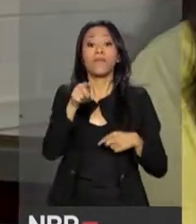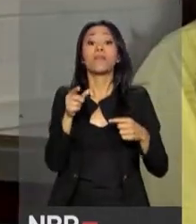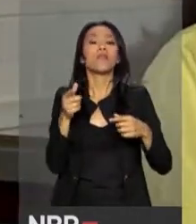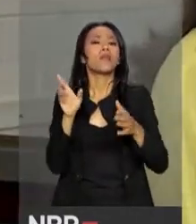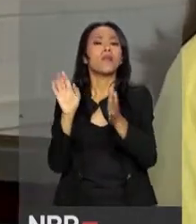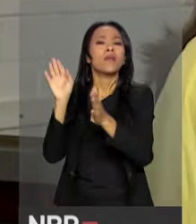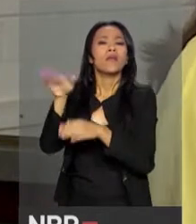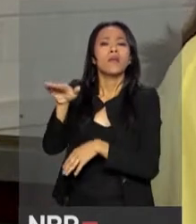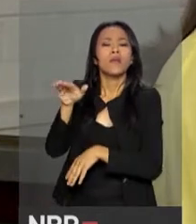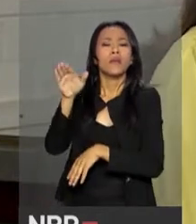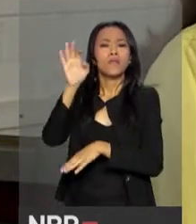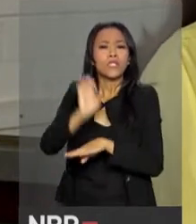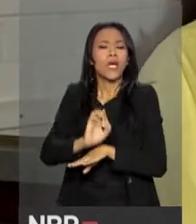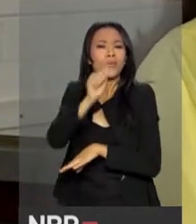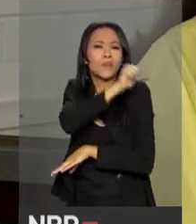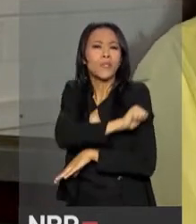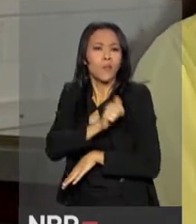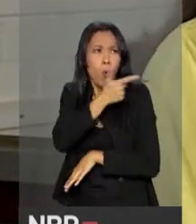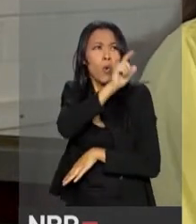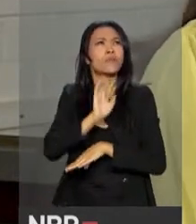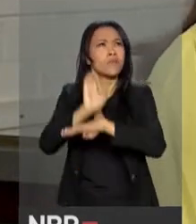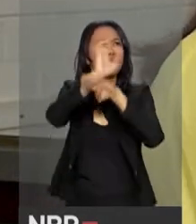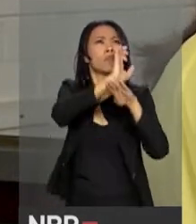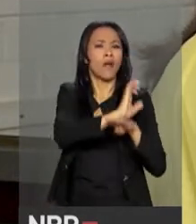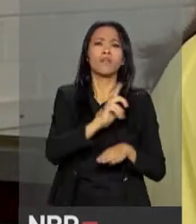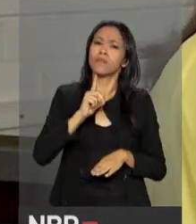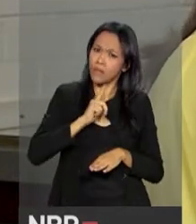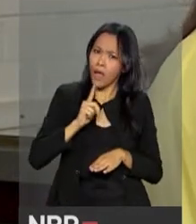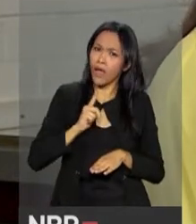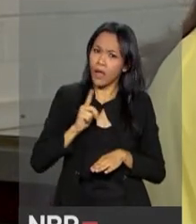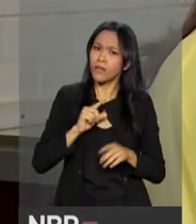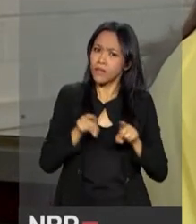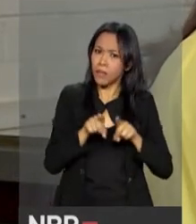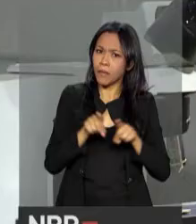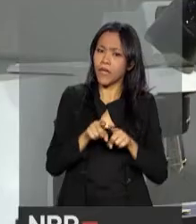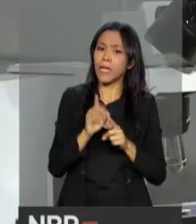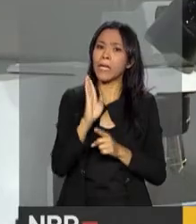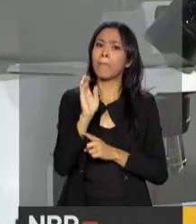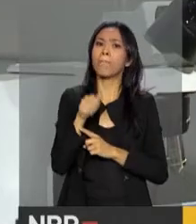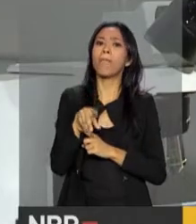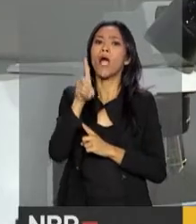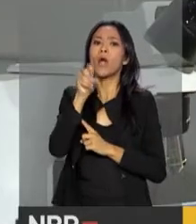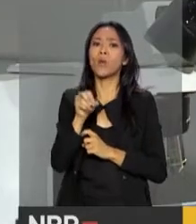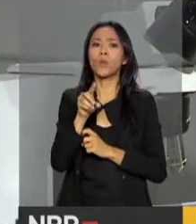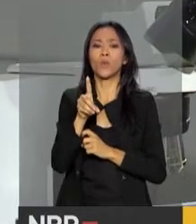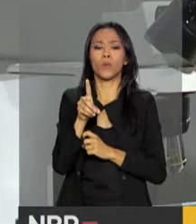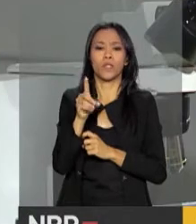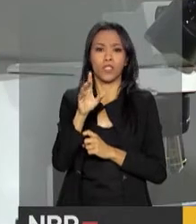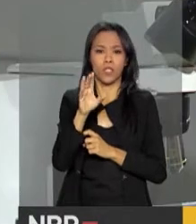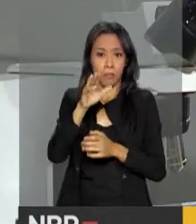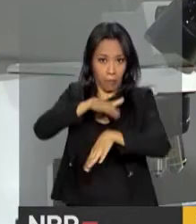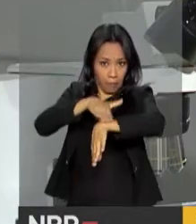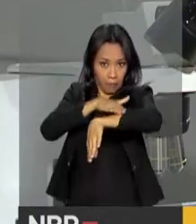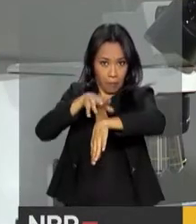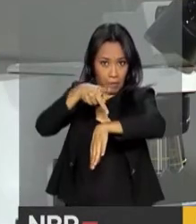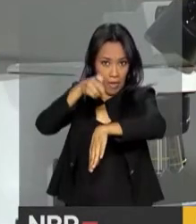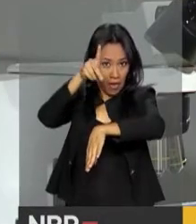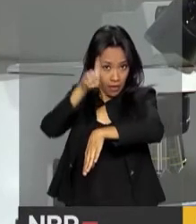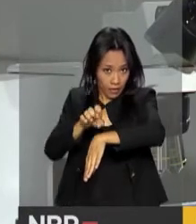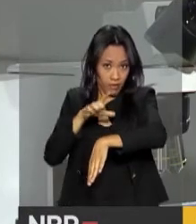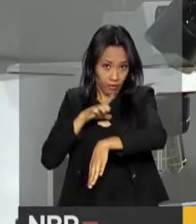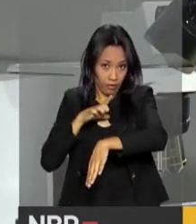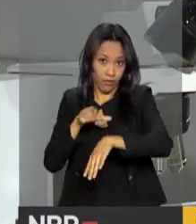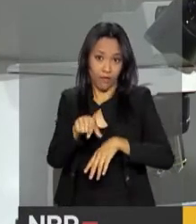janeiro doutora outros estados no brasil contam também com um banco de tecidos nós temos hoje em torno de cinco bancos